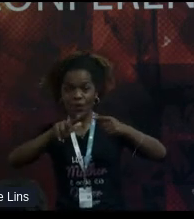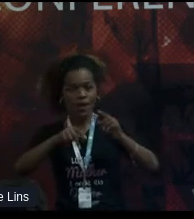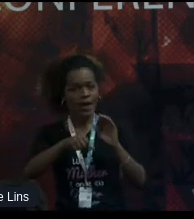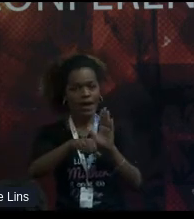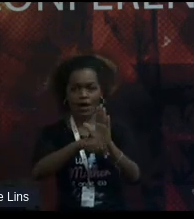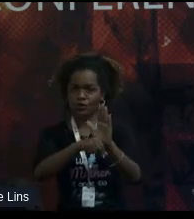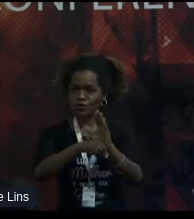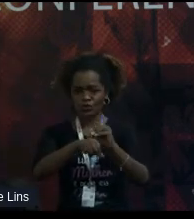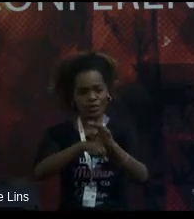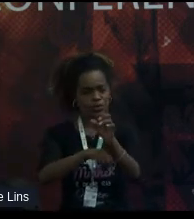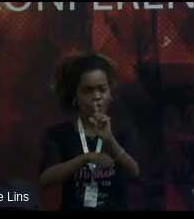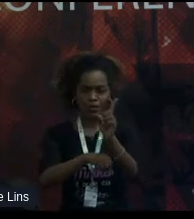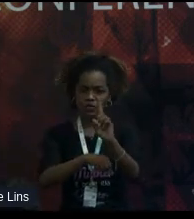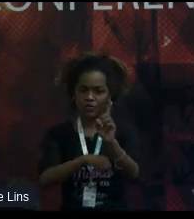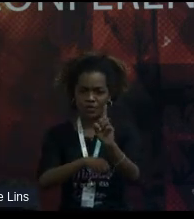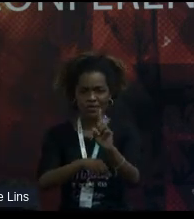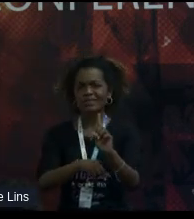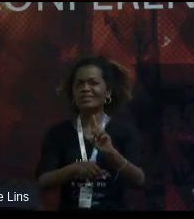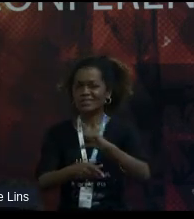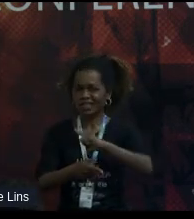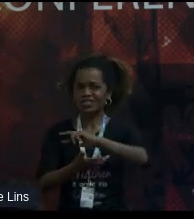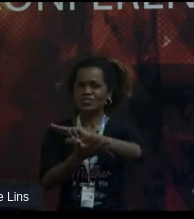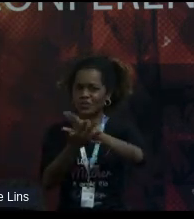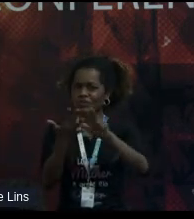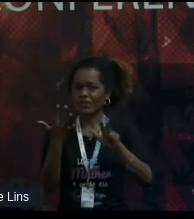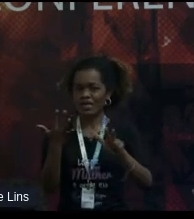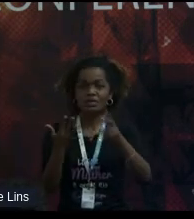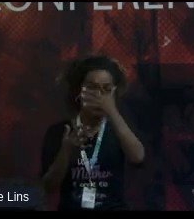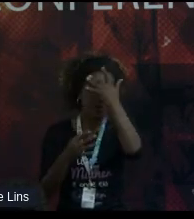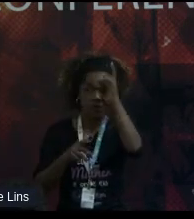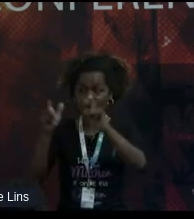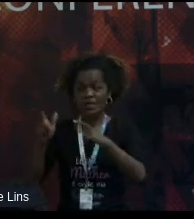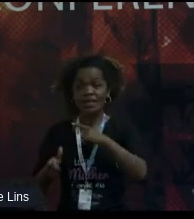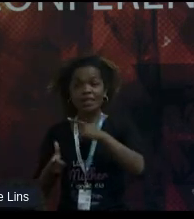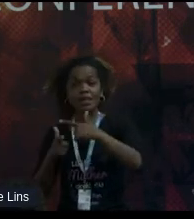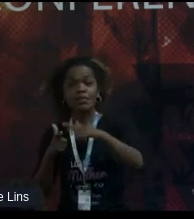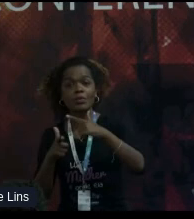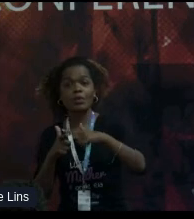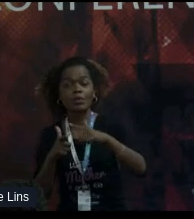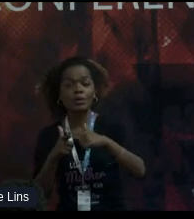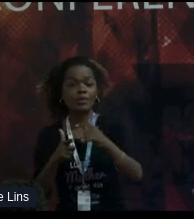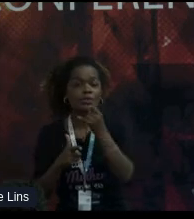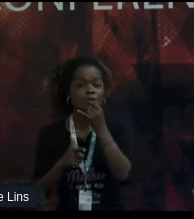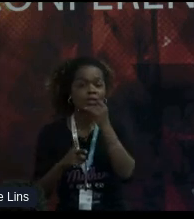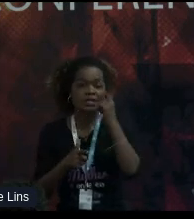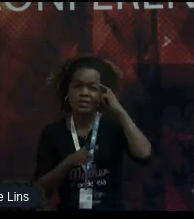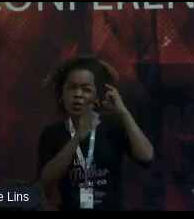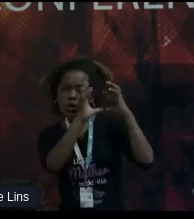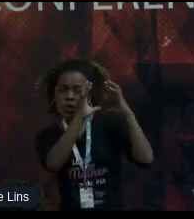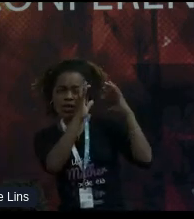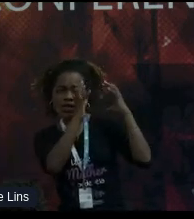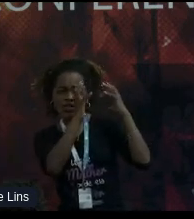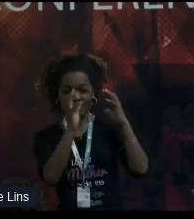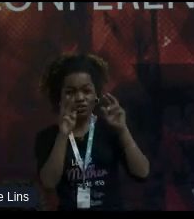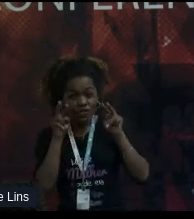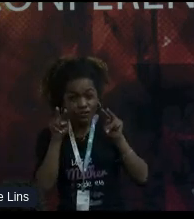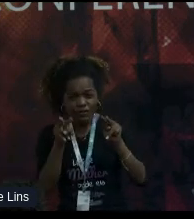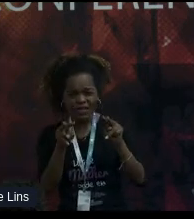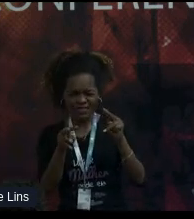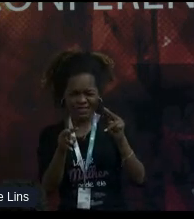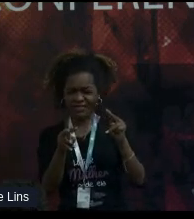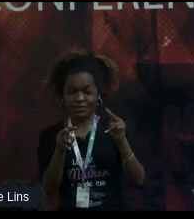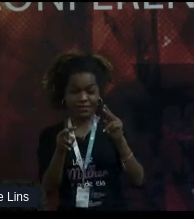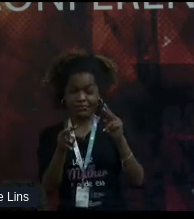N motivos, inclusive por pessoas que têm problemas cognitivos, né, acaba dificultando o entendimento, ele começa a preencher,